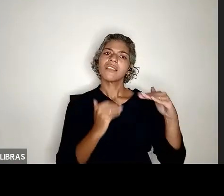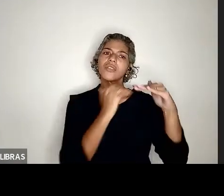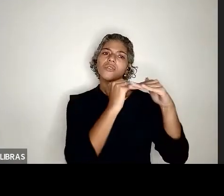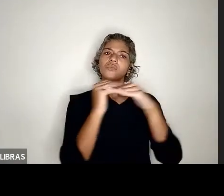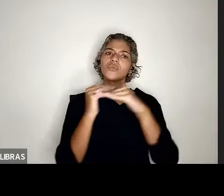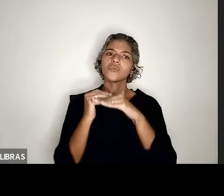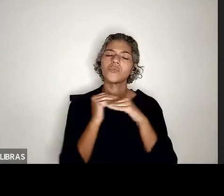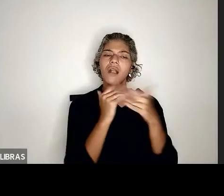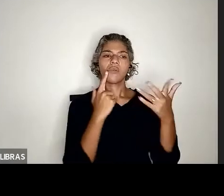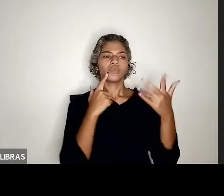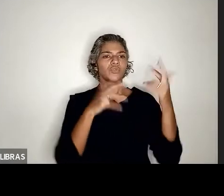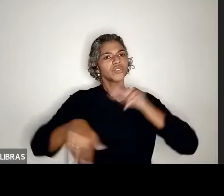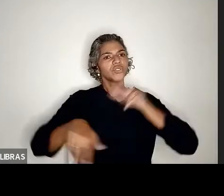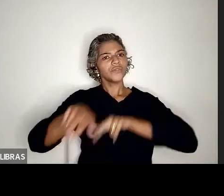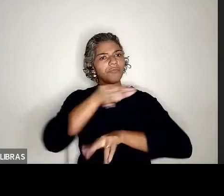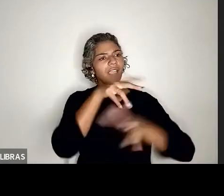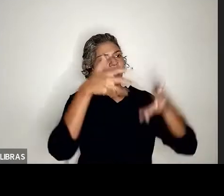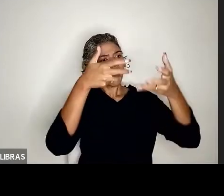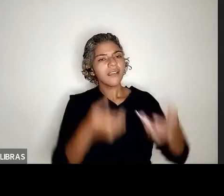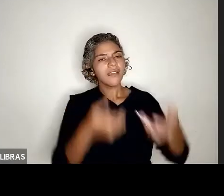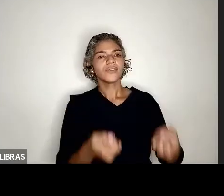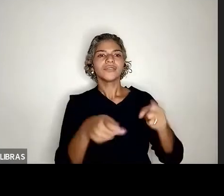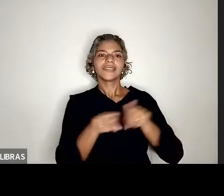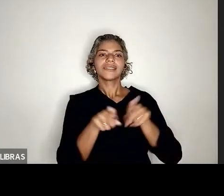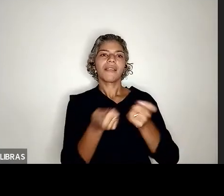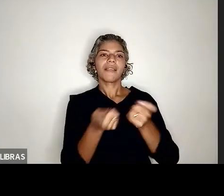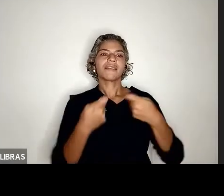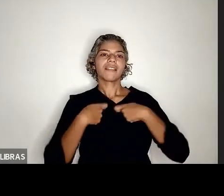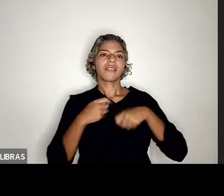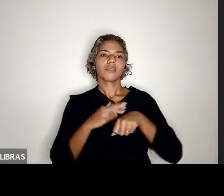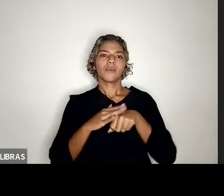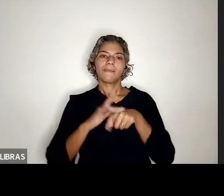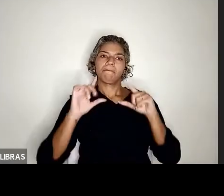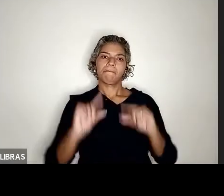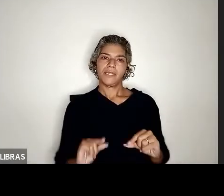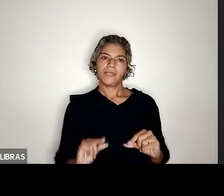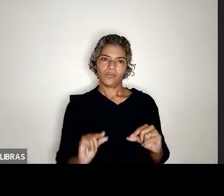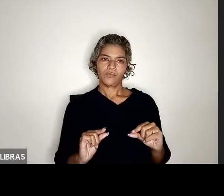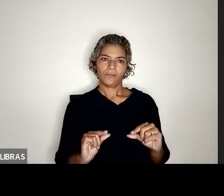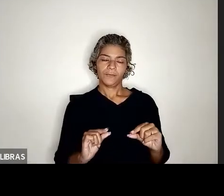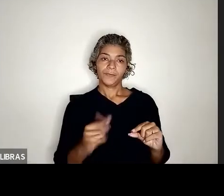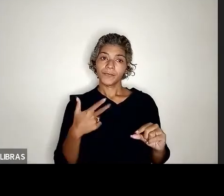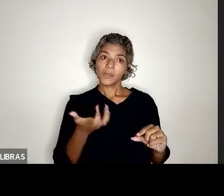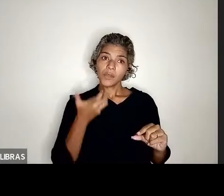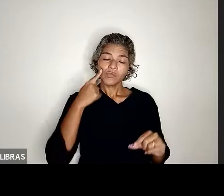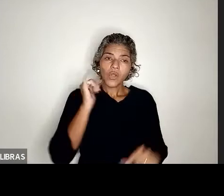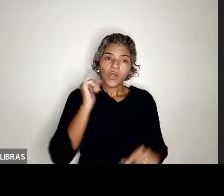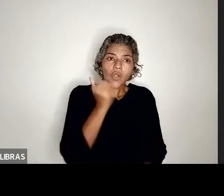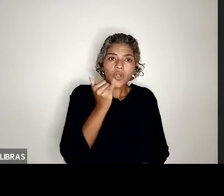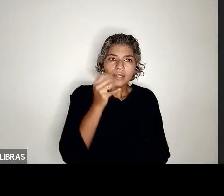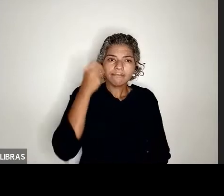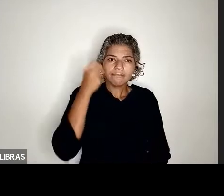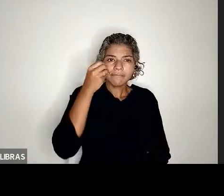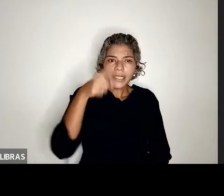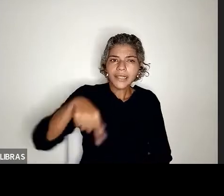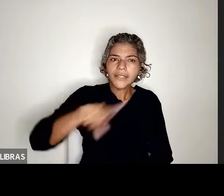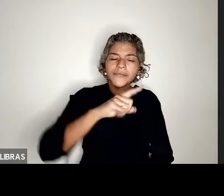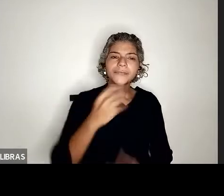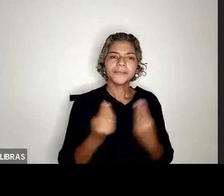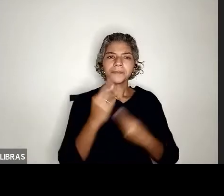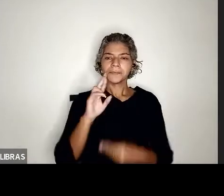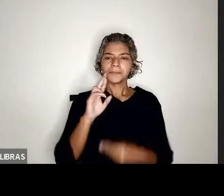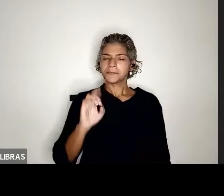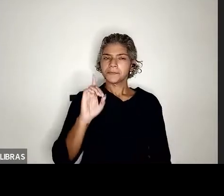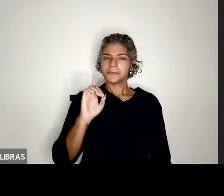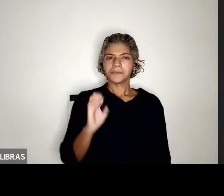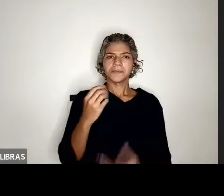menos, no geral e principalmente como mulheres. Então, eu queria um pouco contar essa experiência da rede, depois dizer um pouco das dificuldades que a